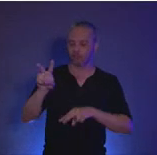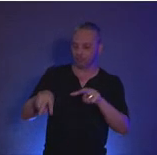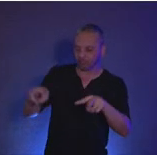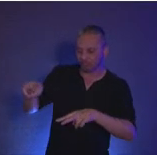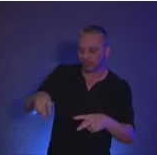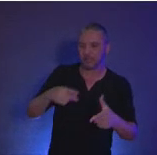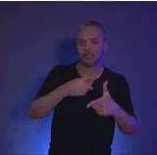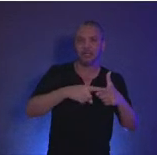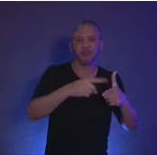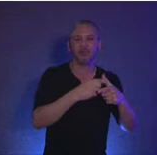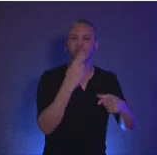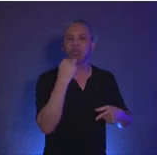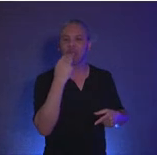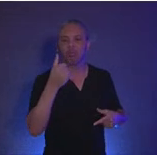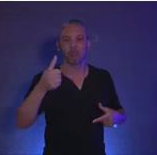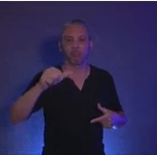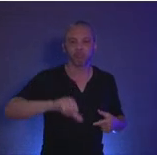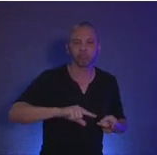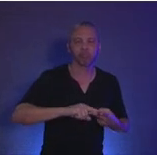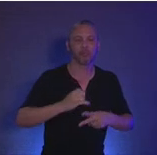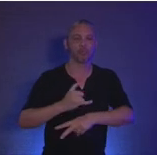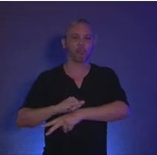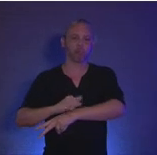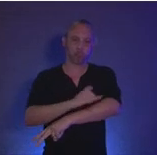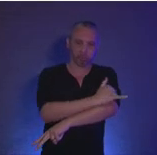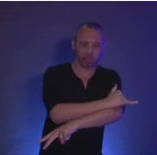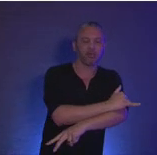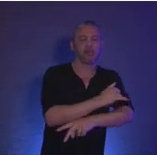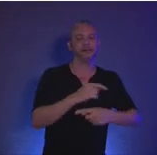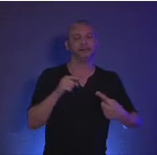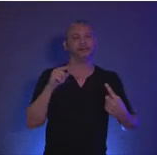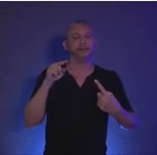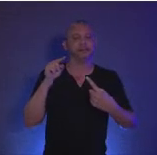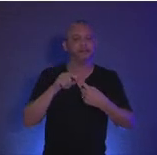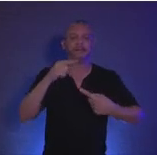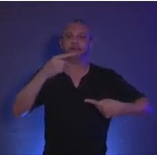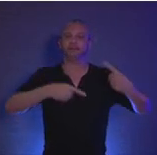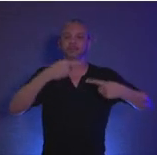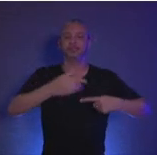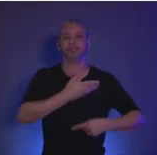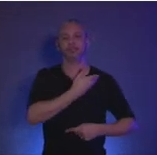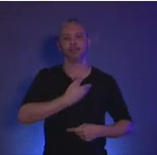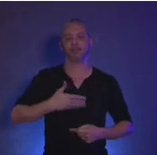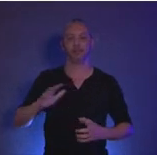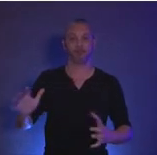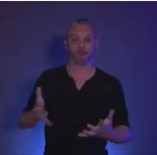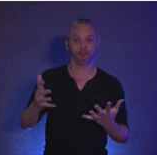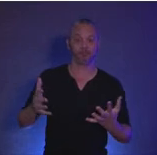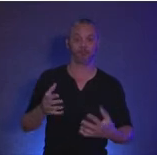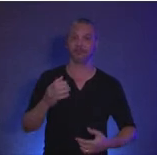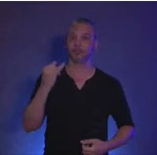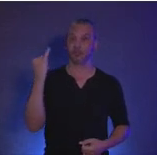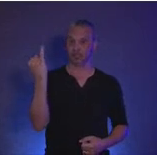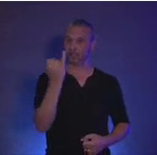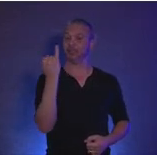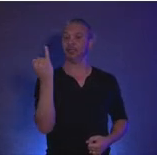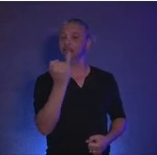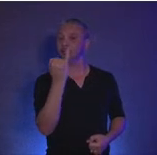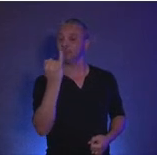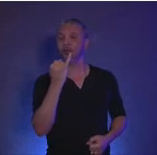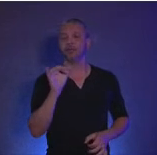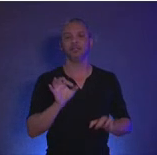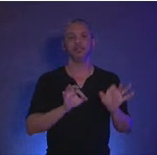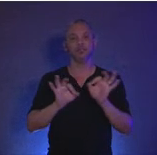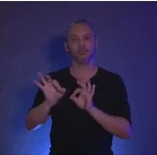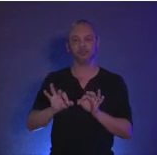exemplo, desnutrição ou obesidade e atua, né, com políticas públicas. Mas apesar da importância dessa